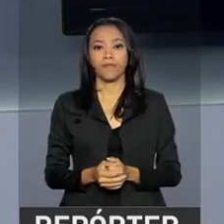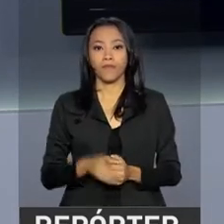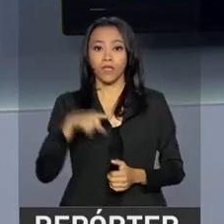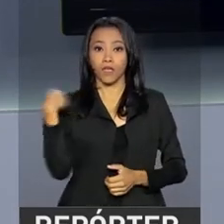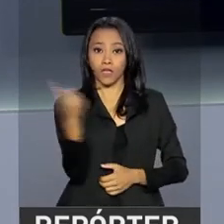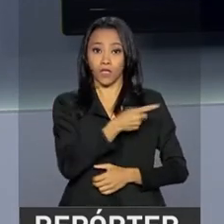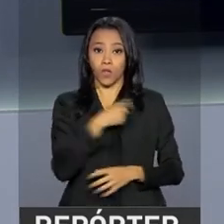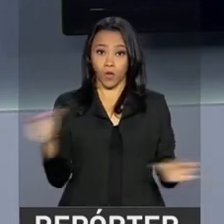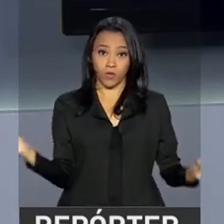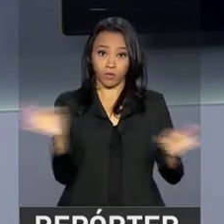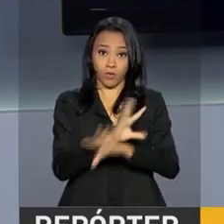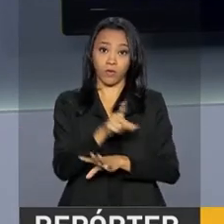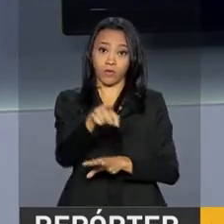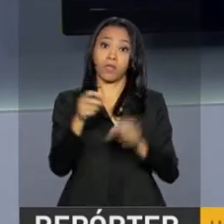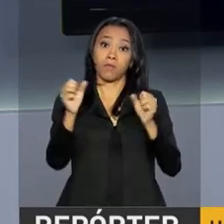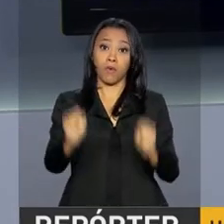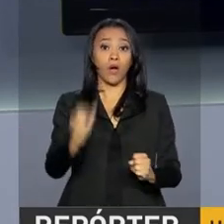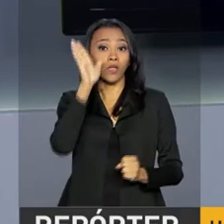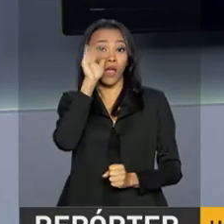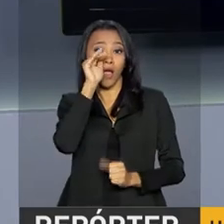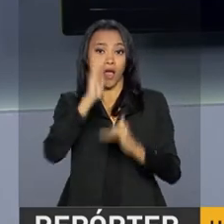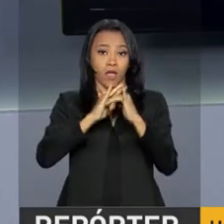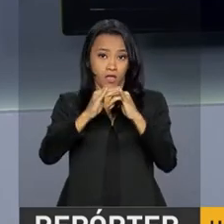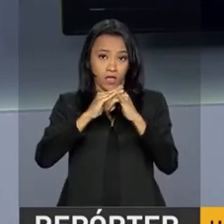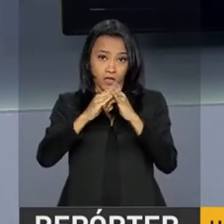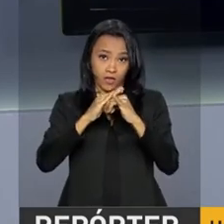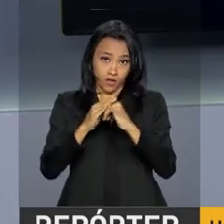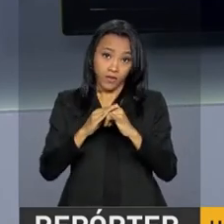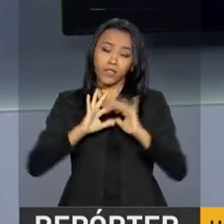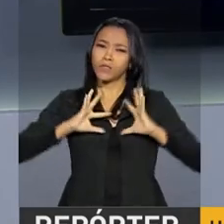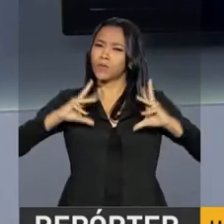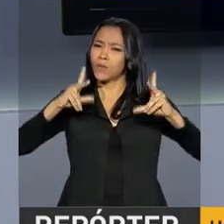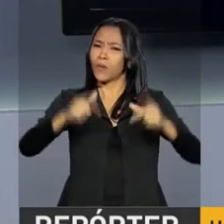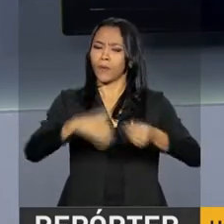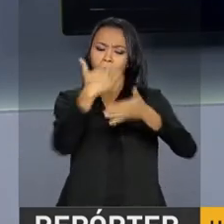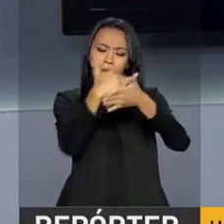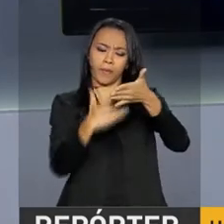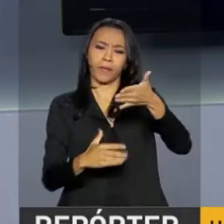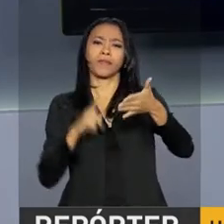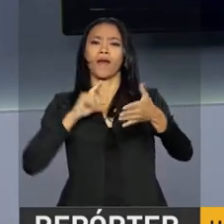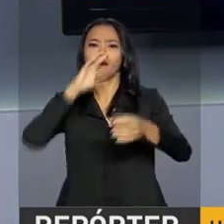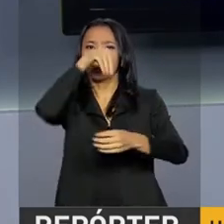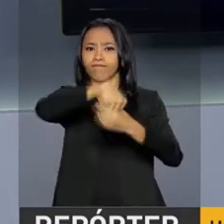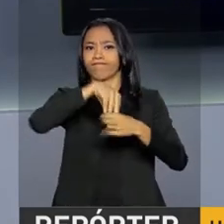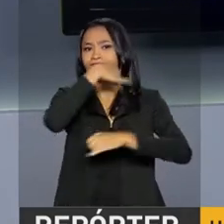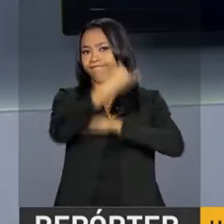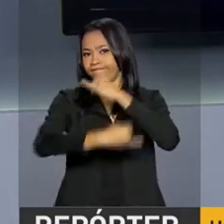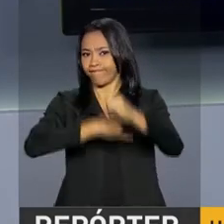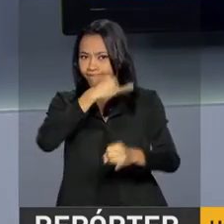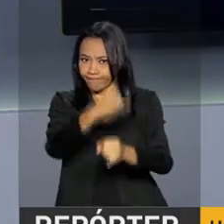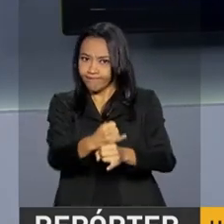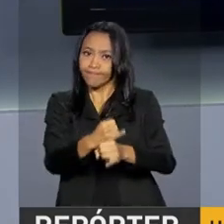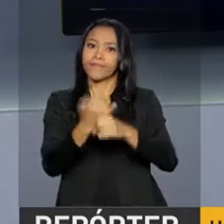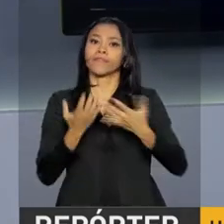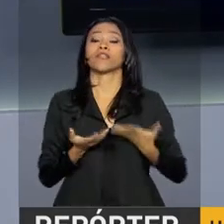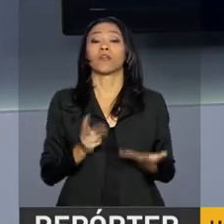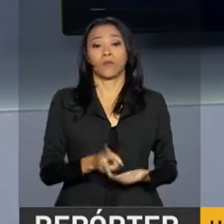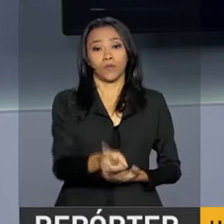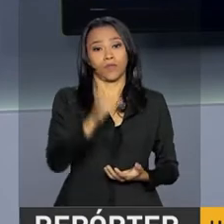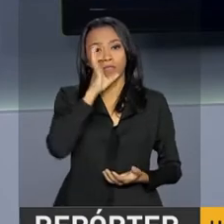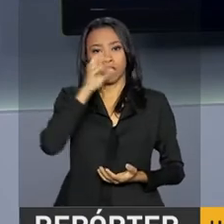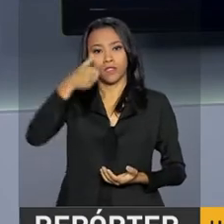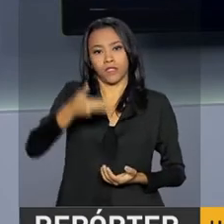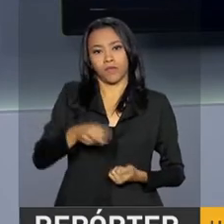nós ficamos por aqui você pode rever as reportagens no youtube e toda nossa programação também está na página da nbr na internet